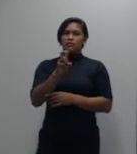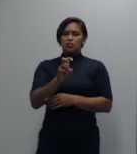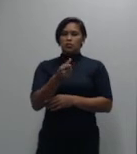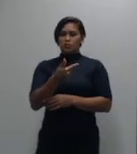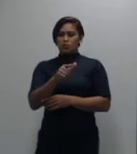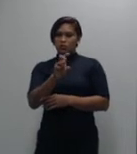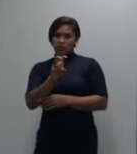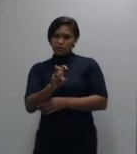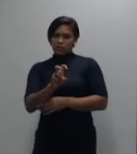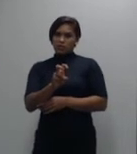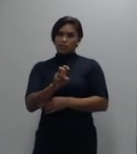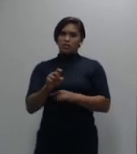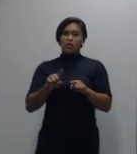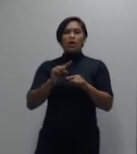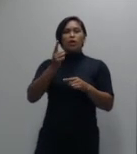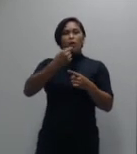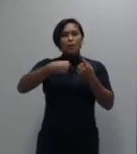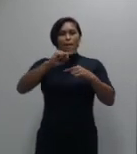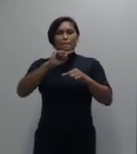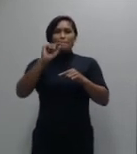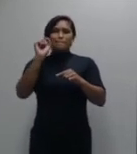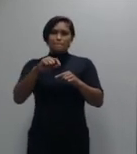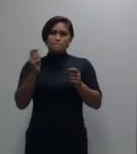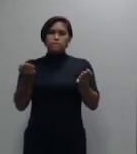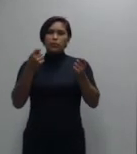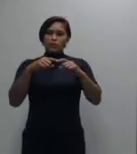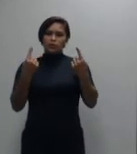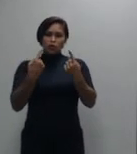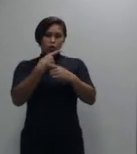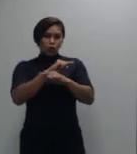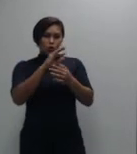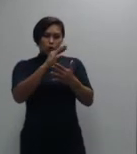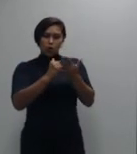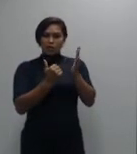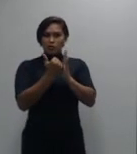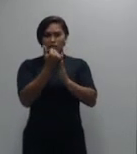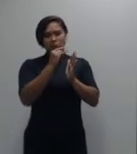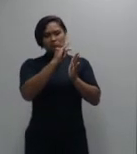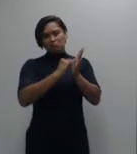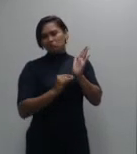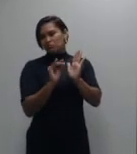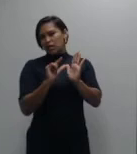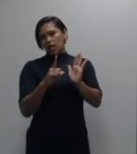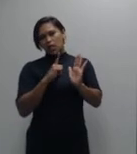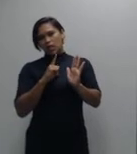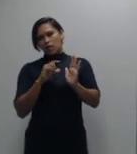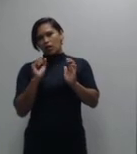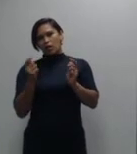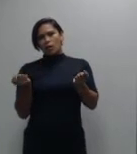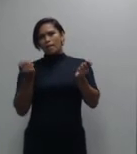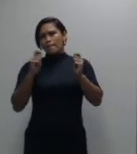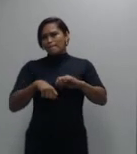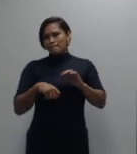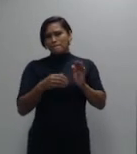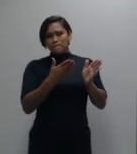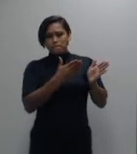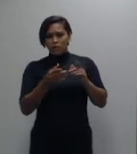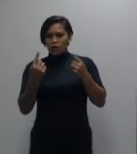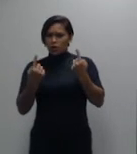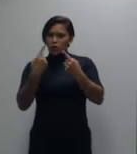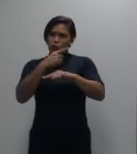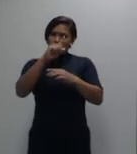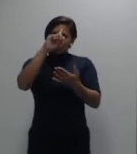reconstituído sequência o recurso cabível contra a decisão embargada fica embargos de declaração são cabíveis contra qualquer decisão